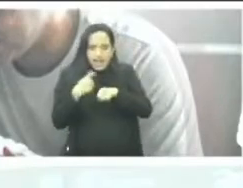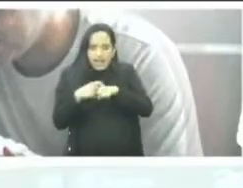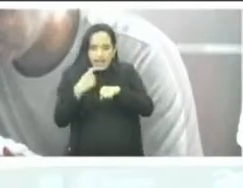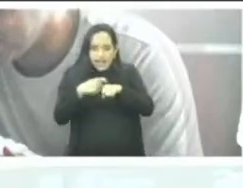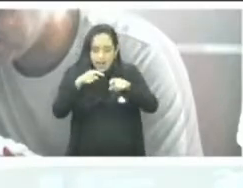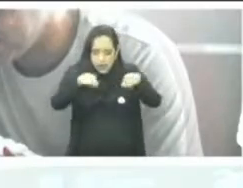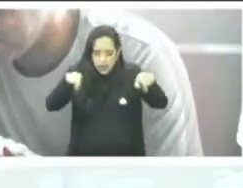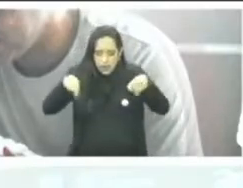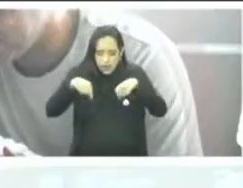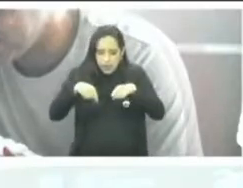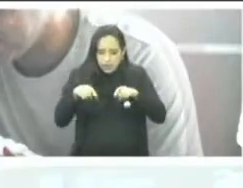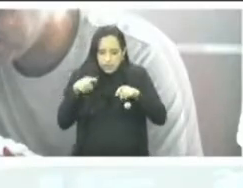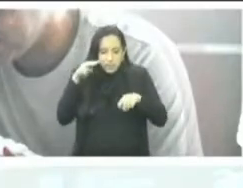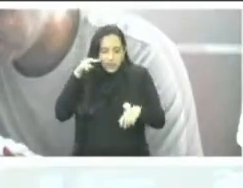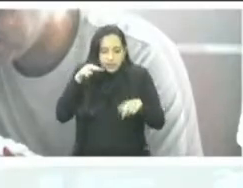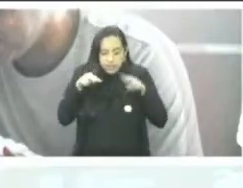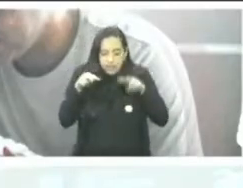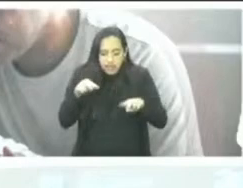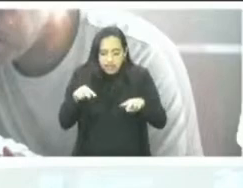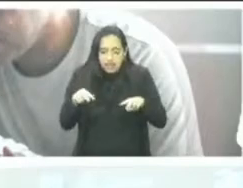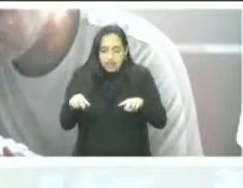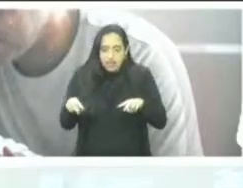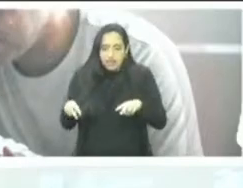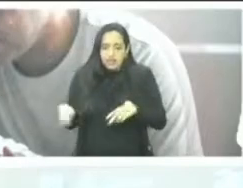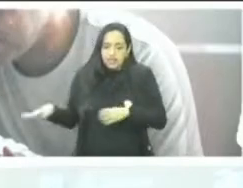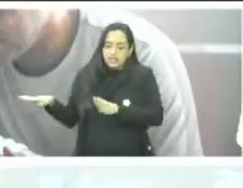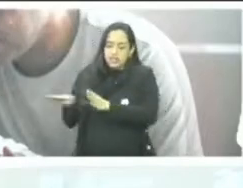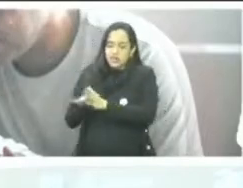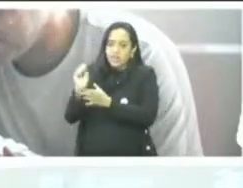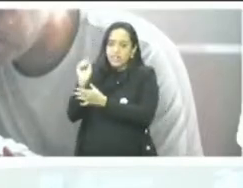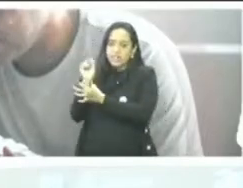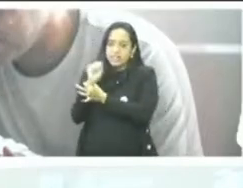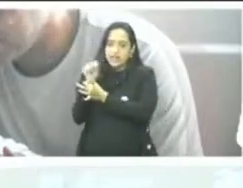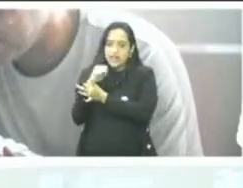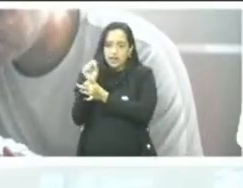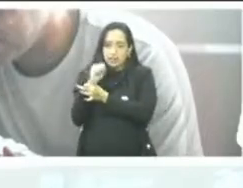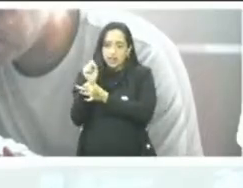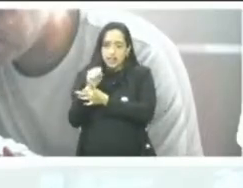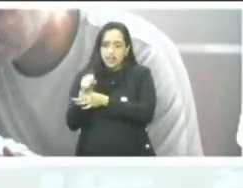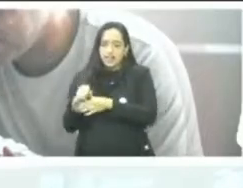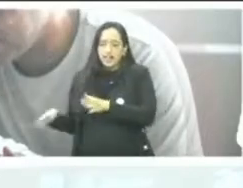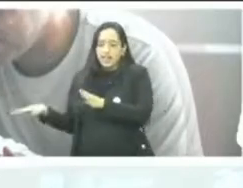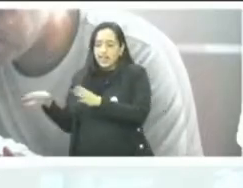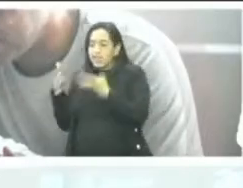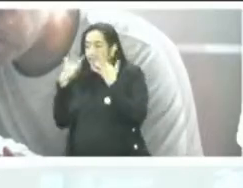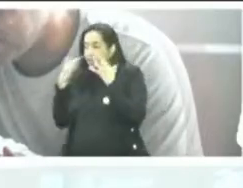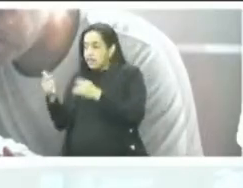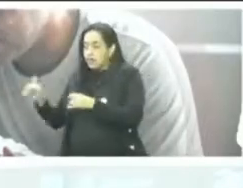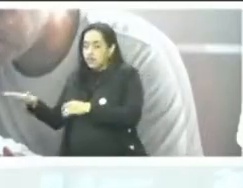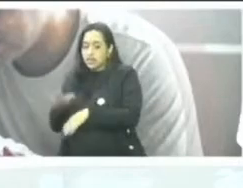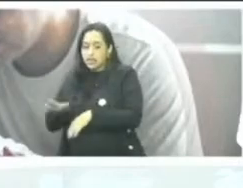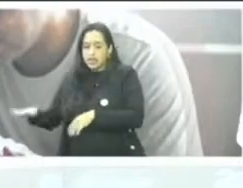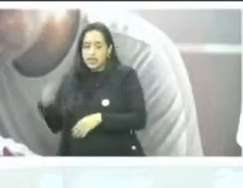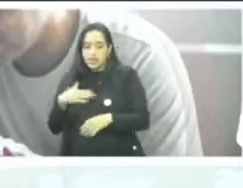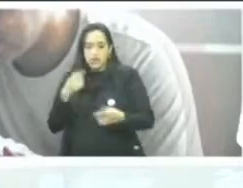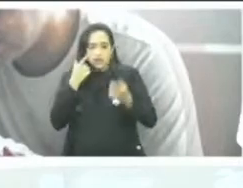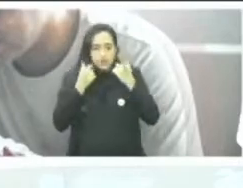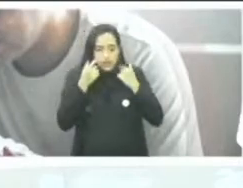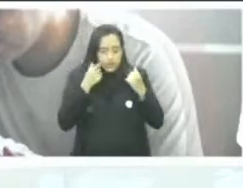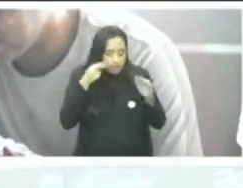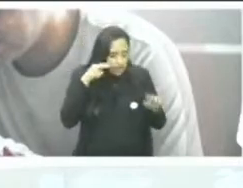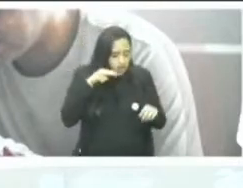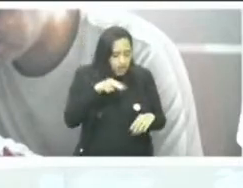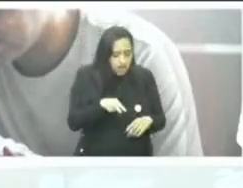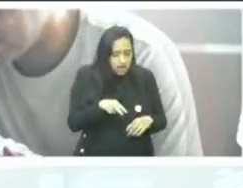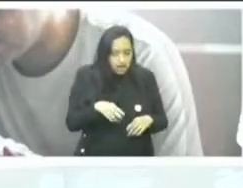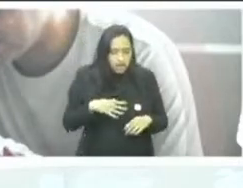incubadora, e era uma fisioterapeuta. Ela estava atendendo outra criança, não era a Liz, e eu chorando e olhando para a incubadora, ela